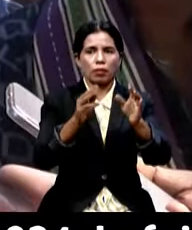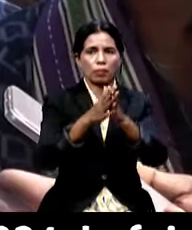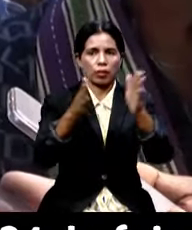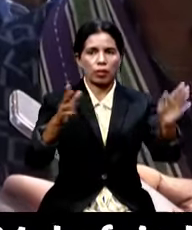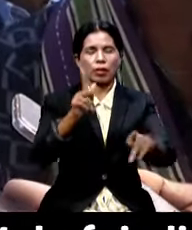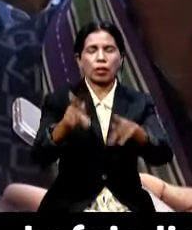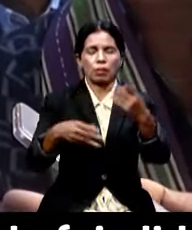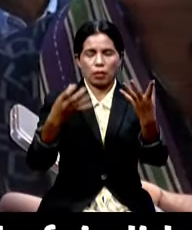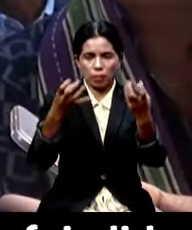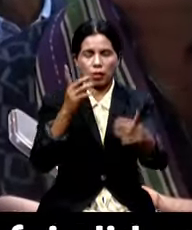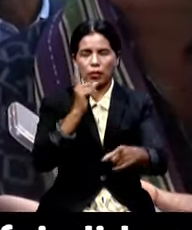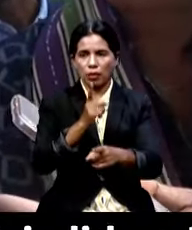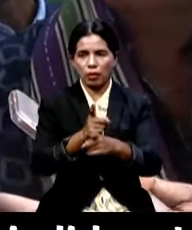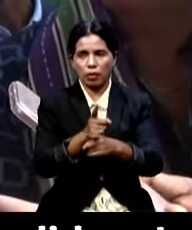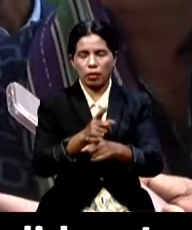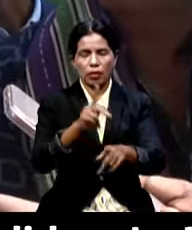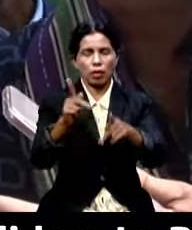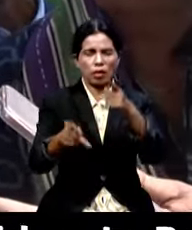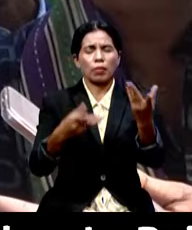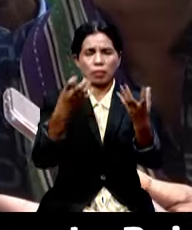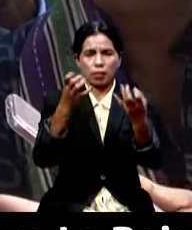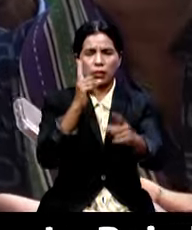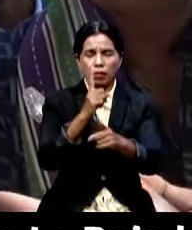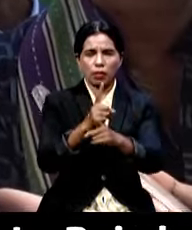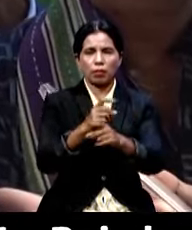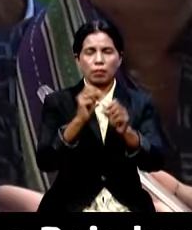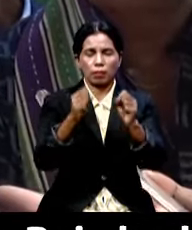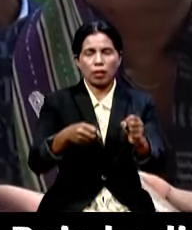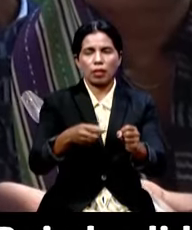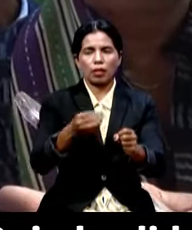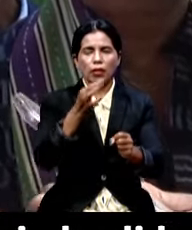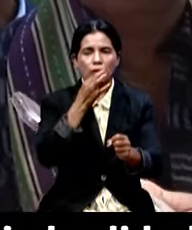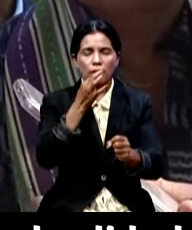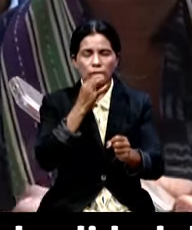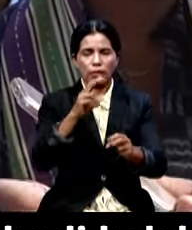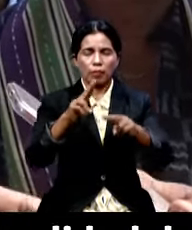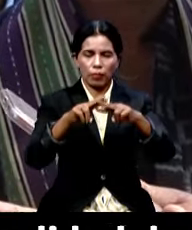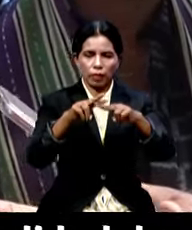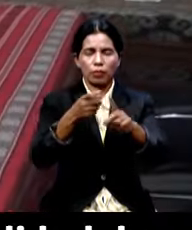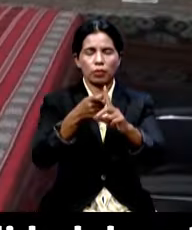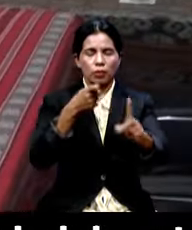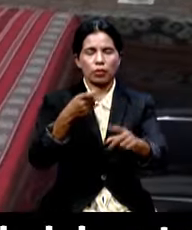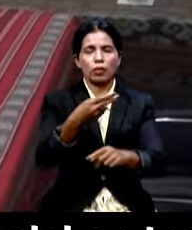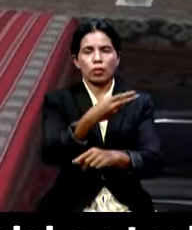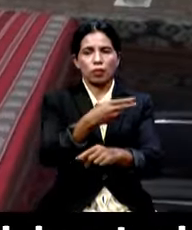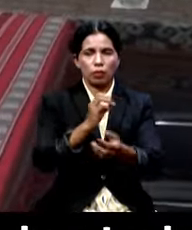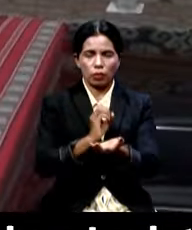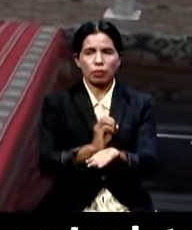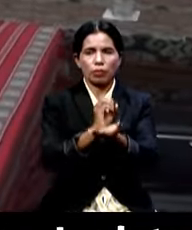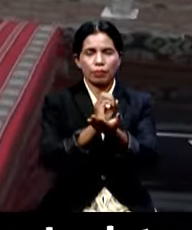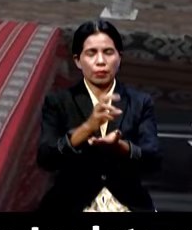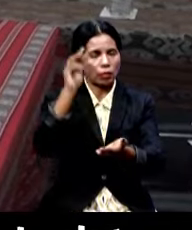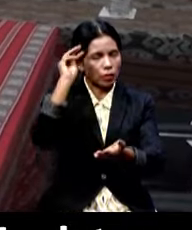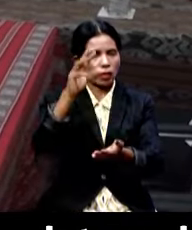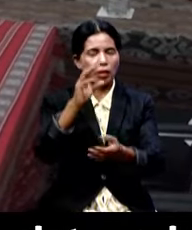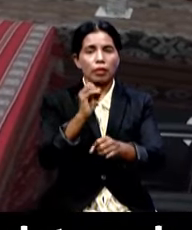uma barra que teve, é uma ajuda para ajuda, para consumir máximo nos últimos anos. Ministro do Comércio e Indústria, sem serviço a